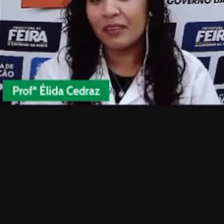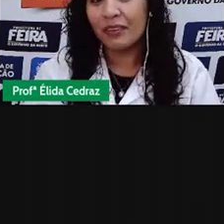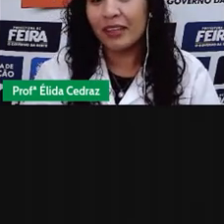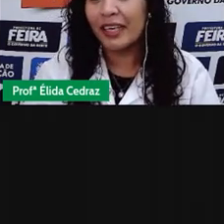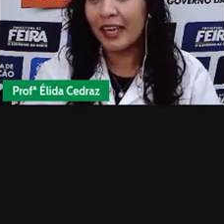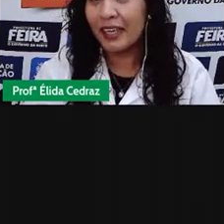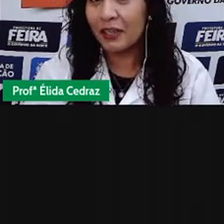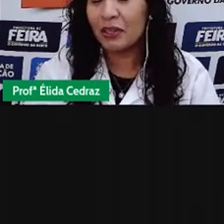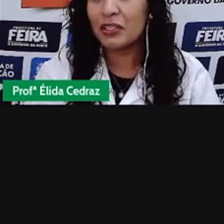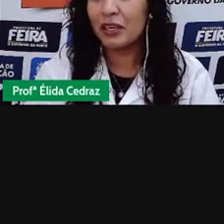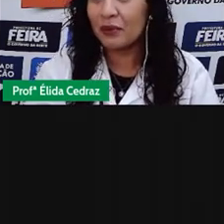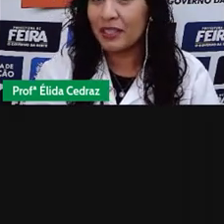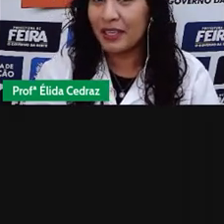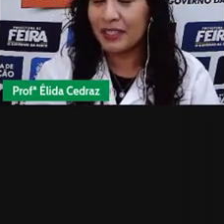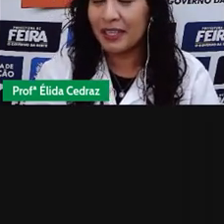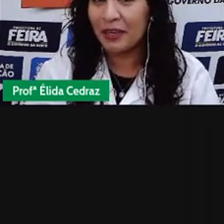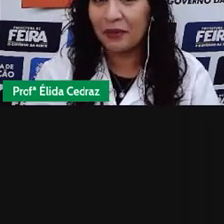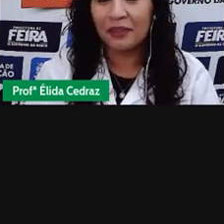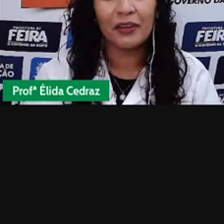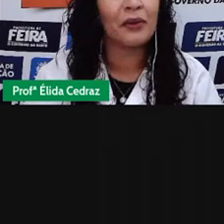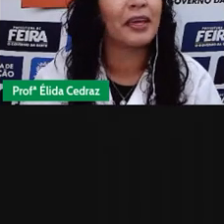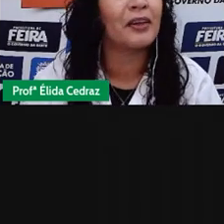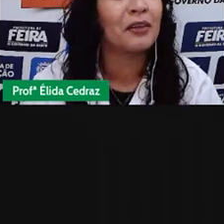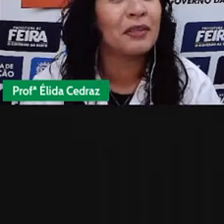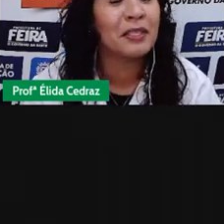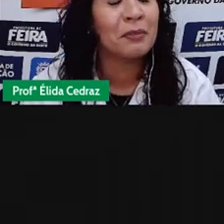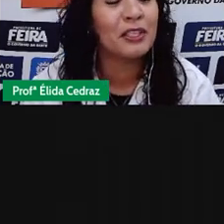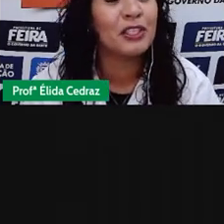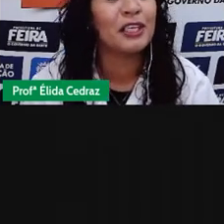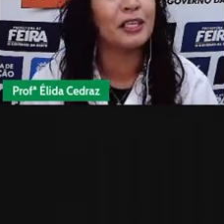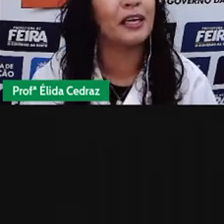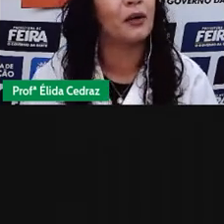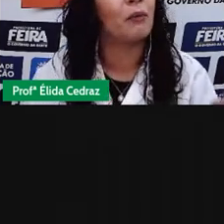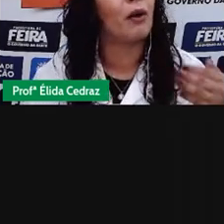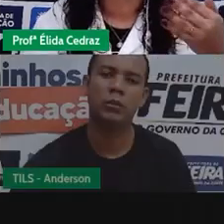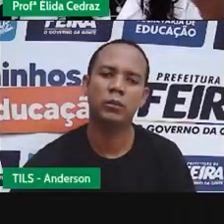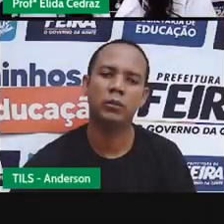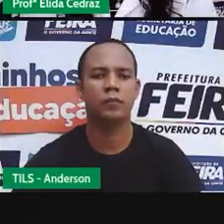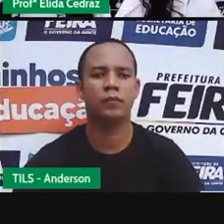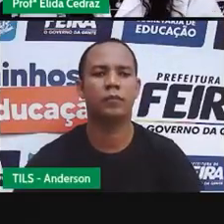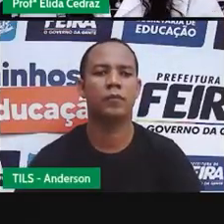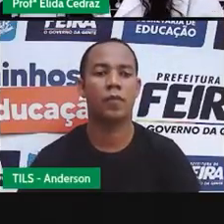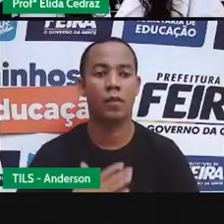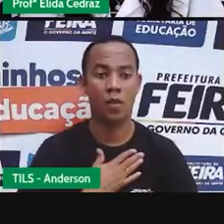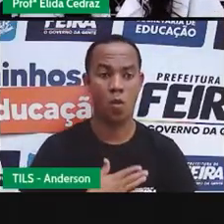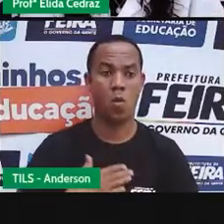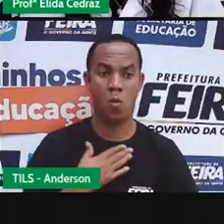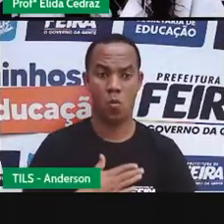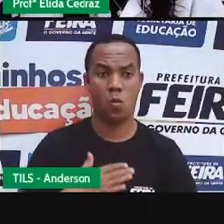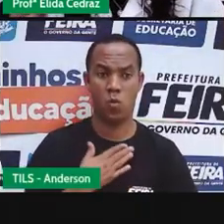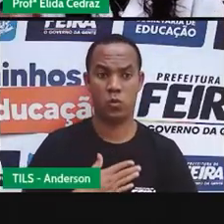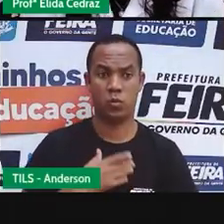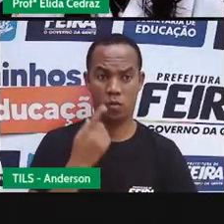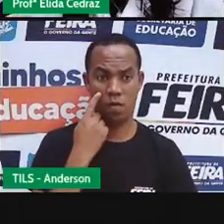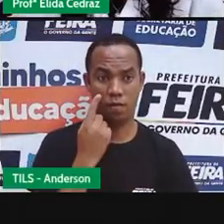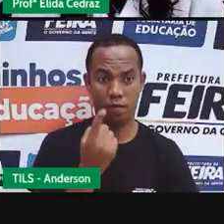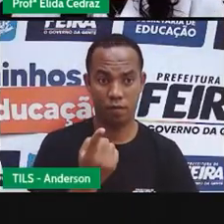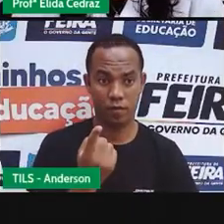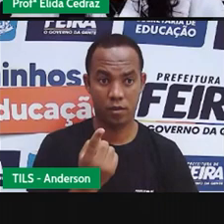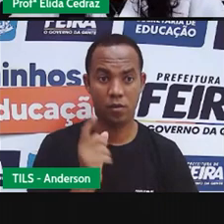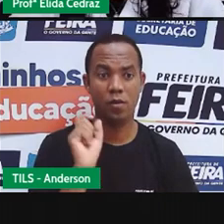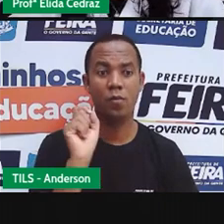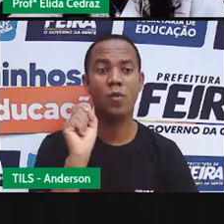E aí, gostaram desse desenho? Eu quero que você me diga qual é a mensagem que esse desenho